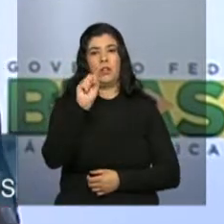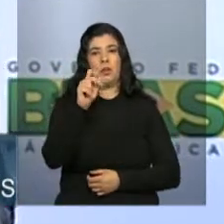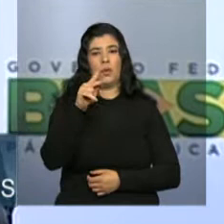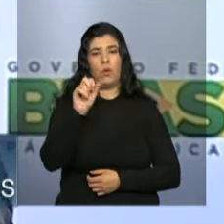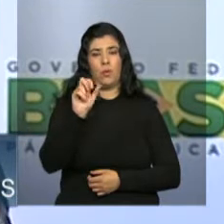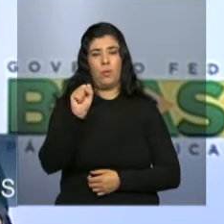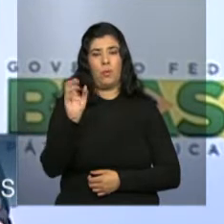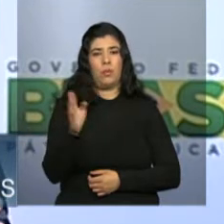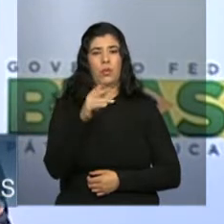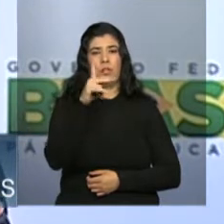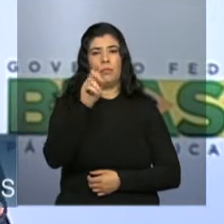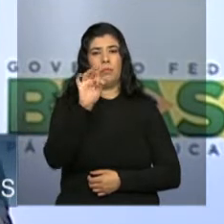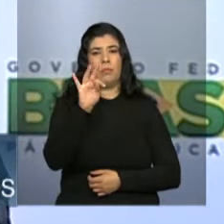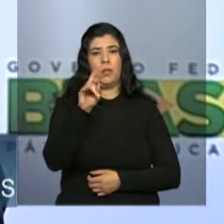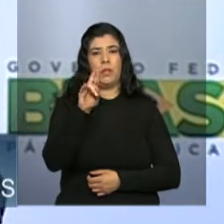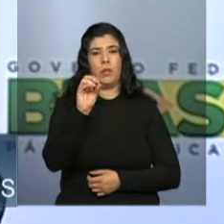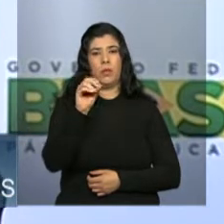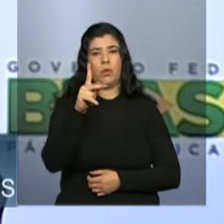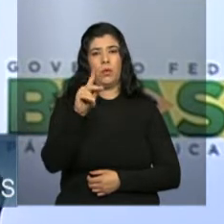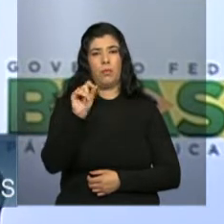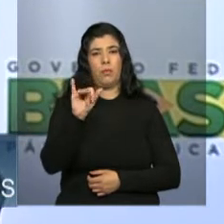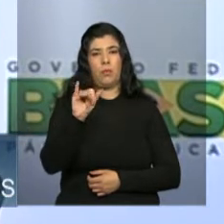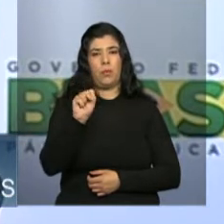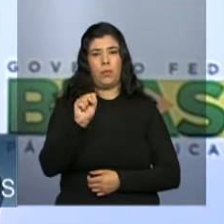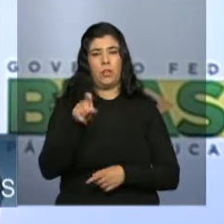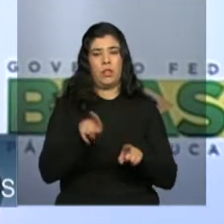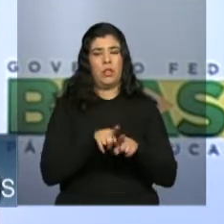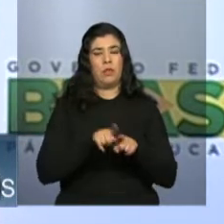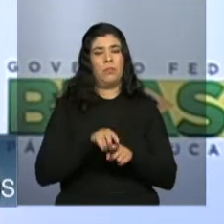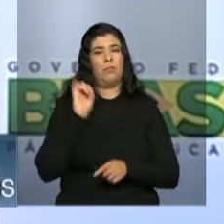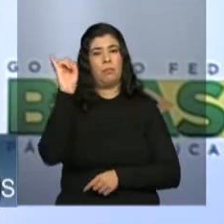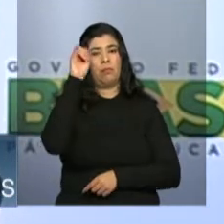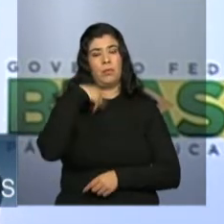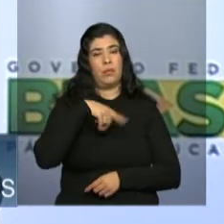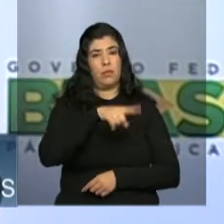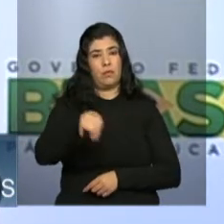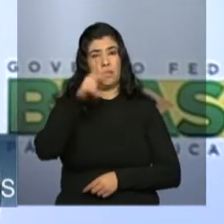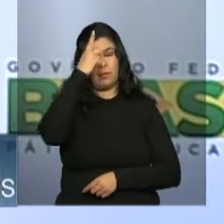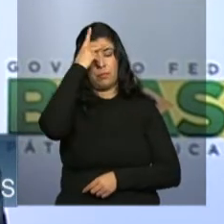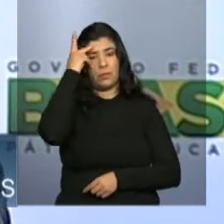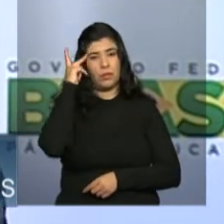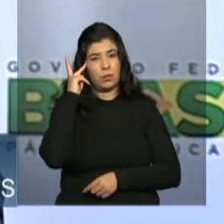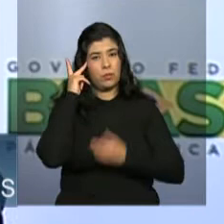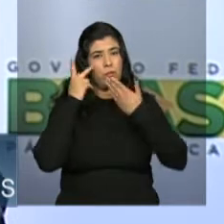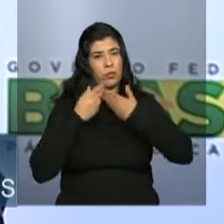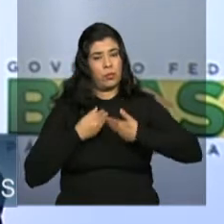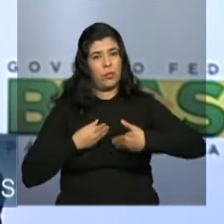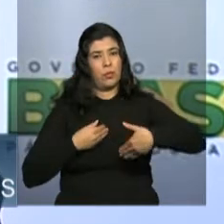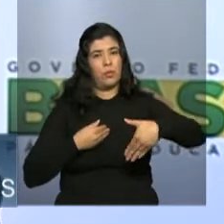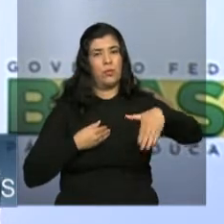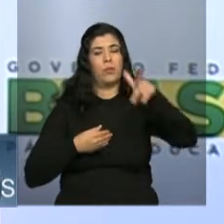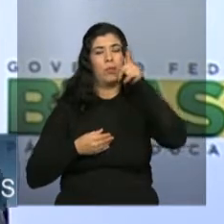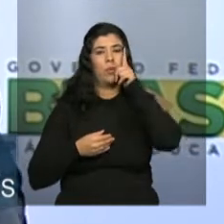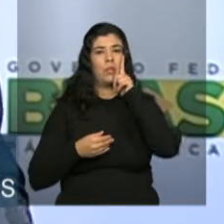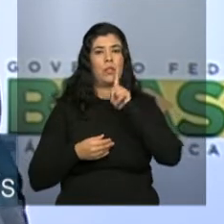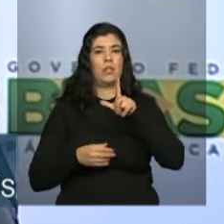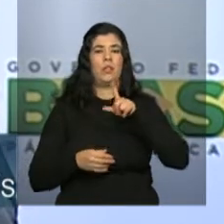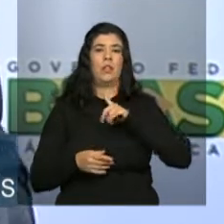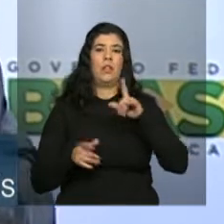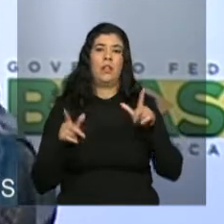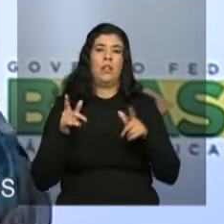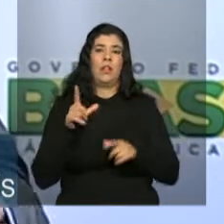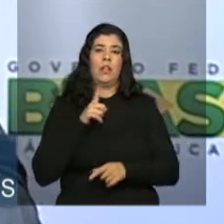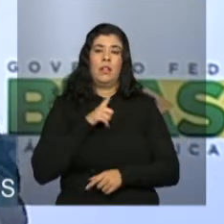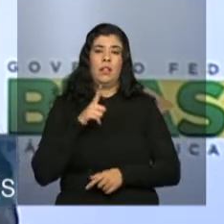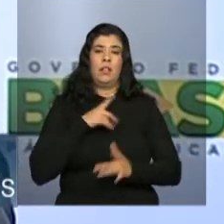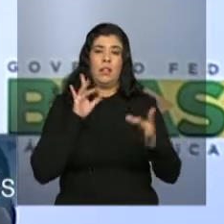ser Não não é isso que tá colocado E aí é muito importante que as pessoas que ao longo desse período tiveram a